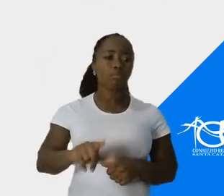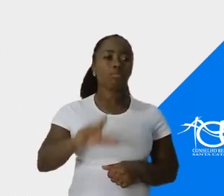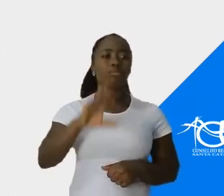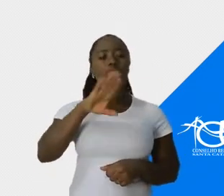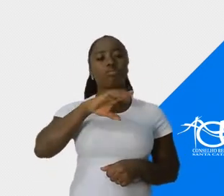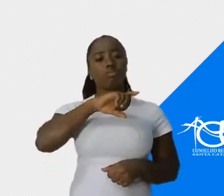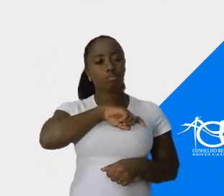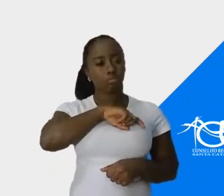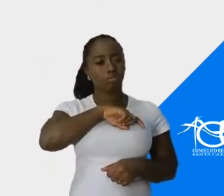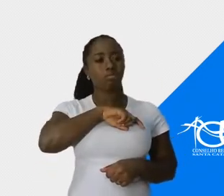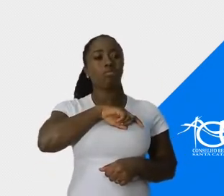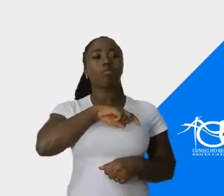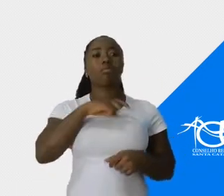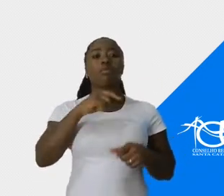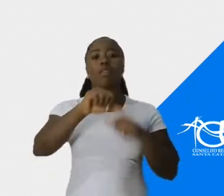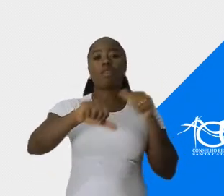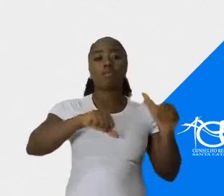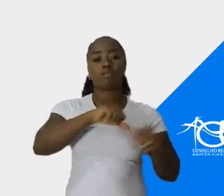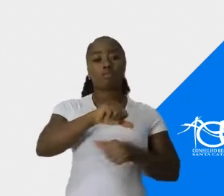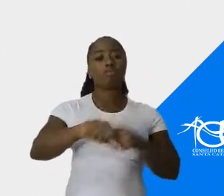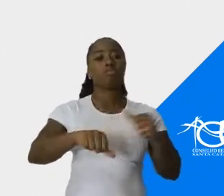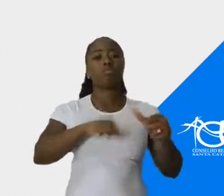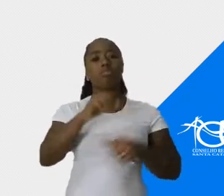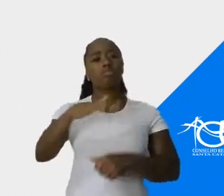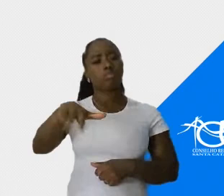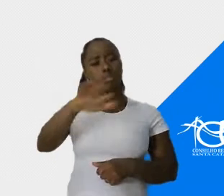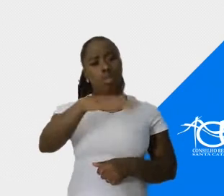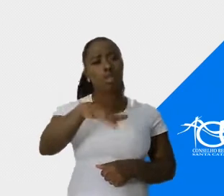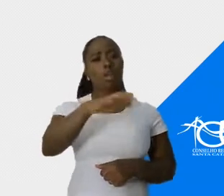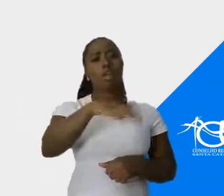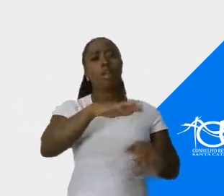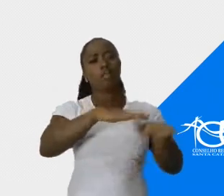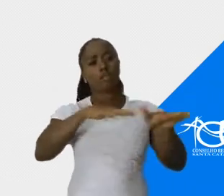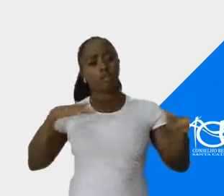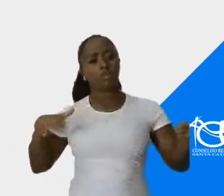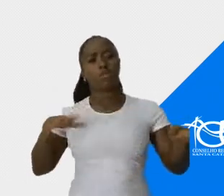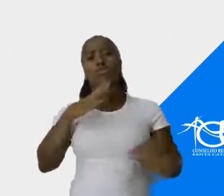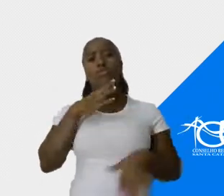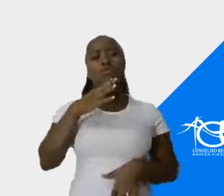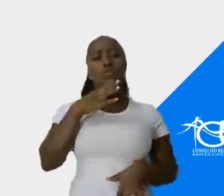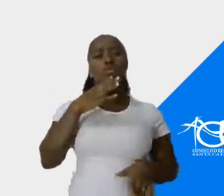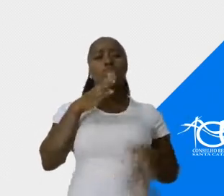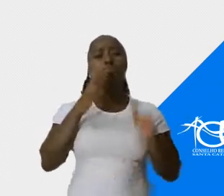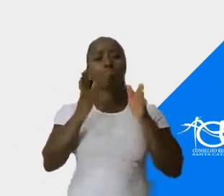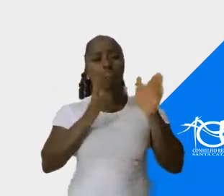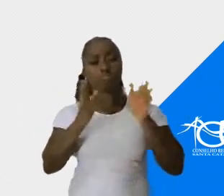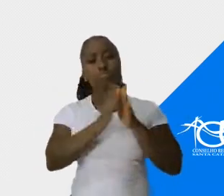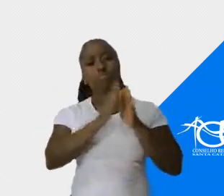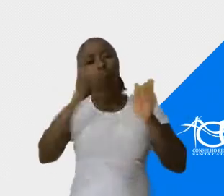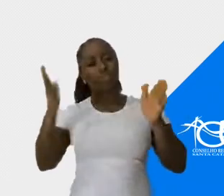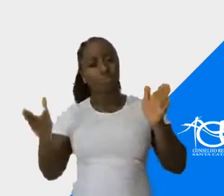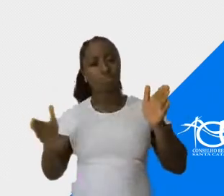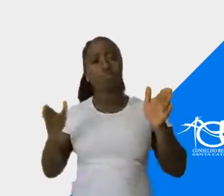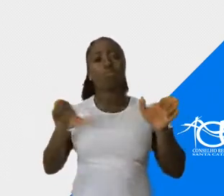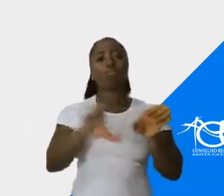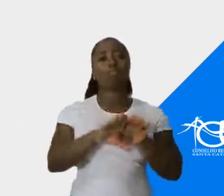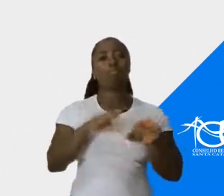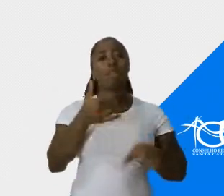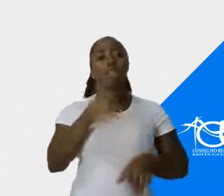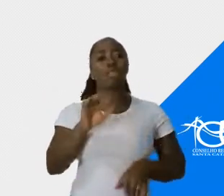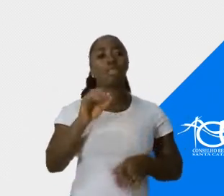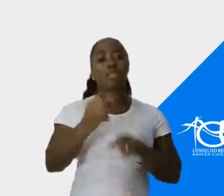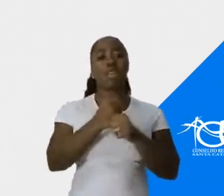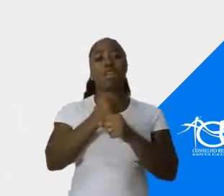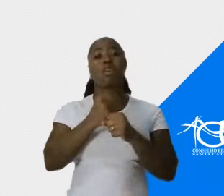a área do trânsito sabem que essa modificação ampliou, né, a validade de 10 anos, né, e mudando também as faixas etárias de avaliação,